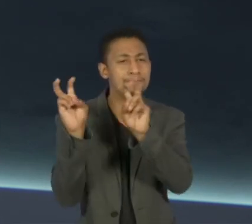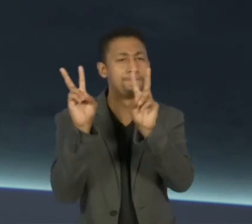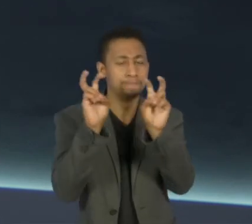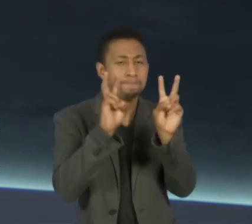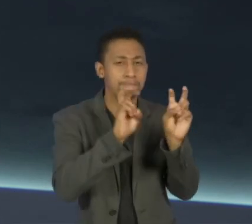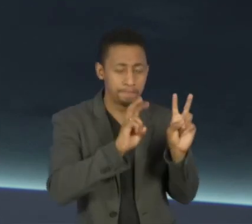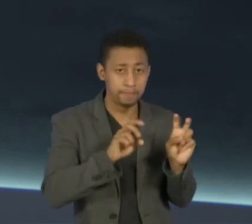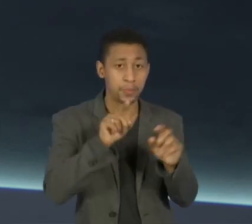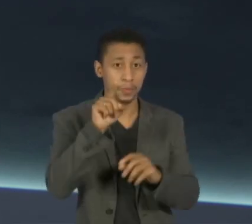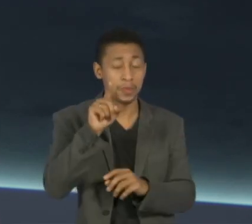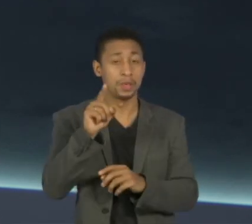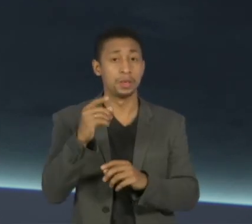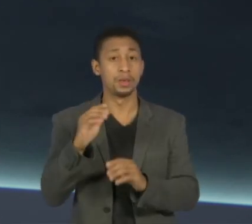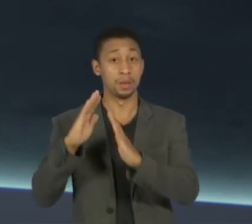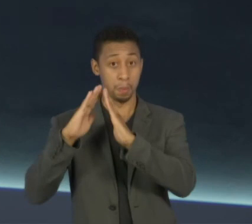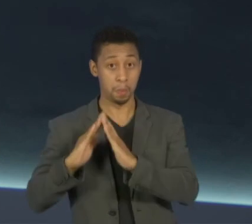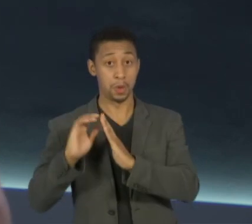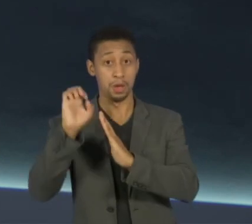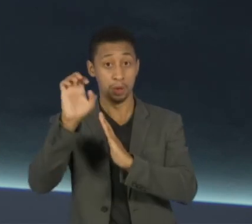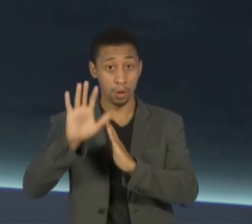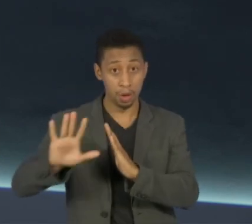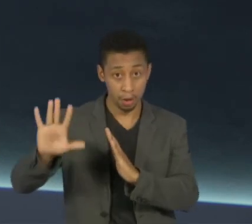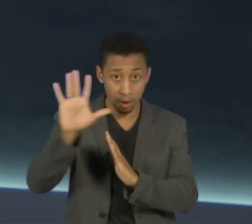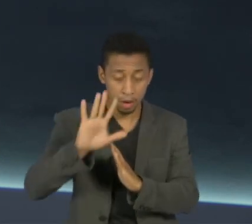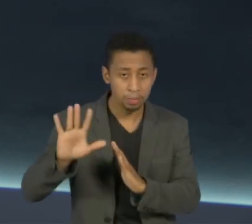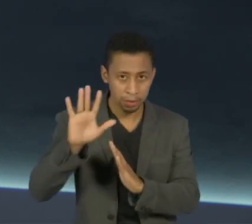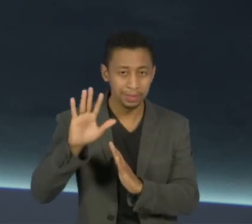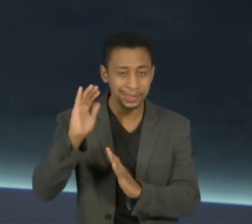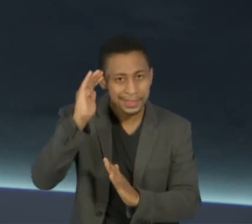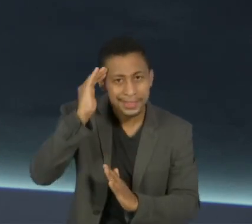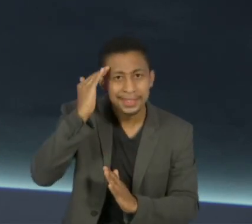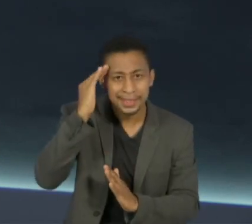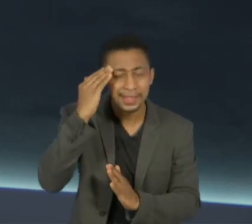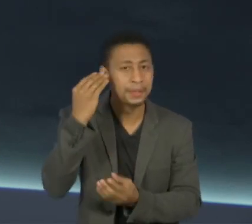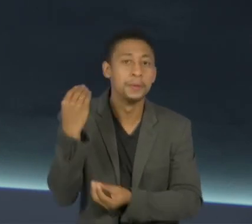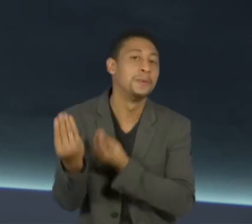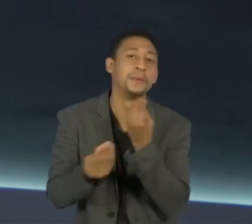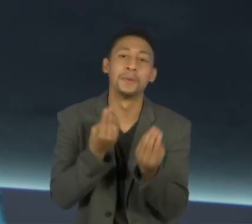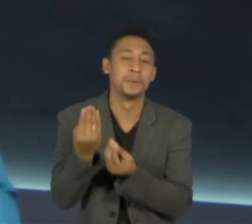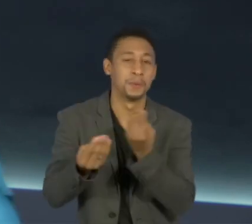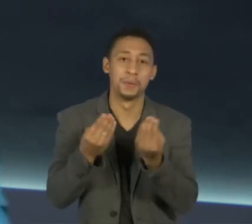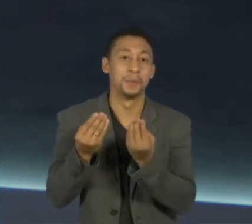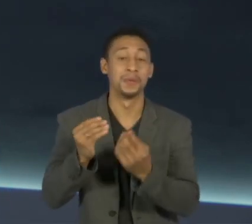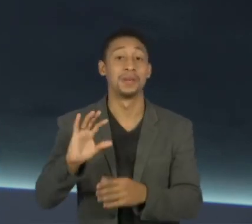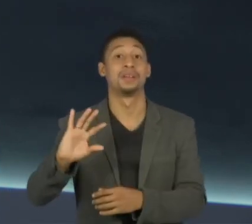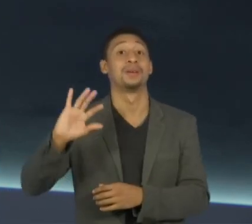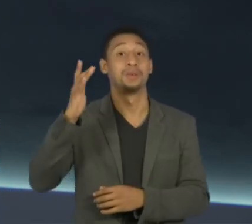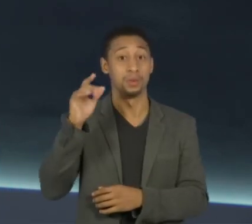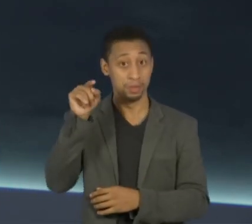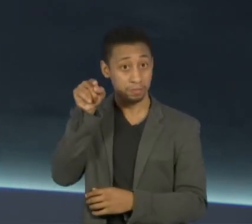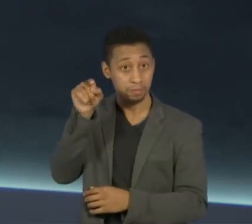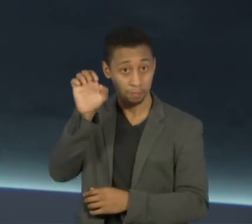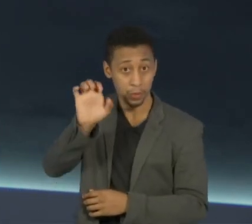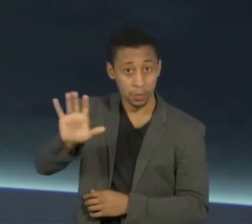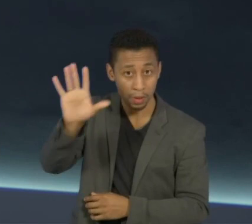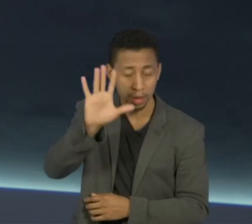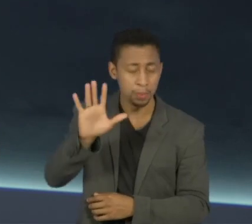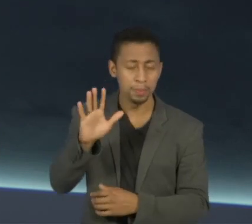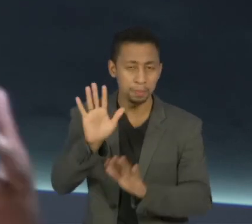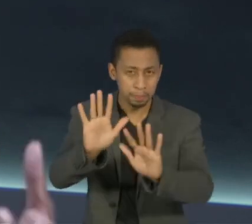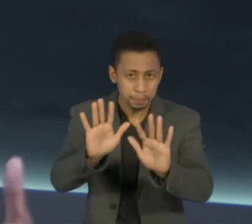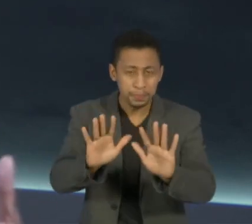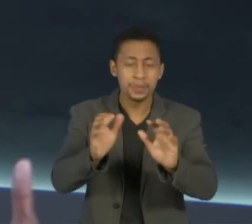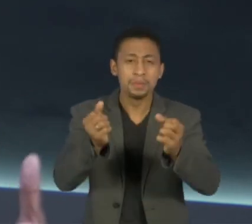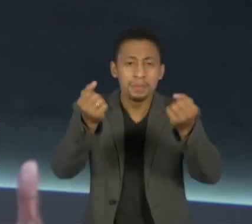vive na Europa e tem esse entendimento de como as coisas acontecem por aí. Mas quais seriam as